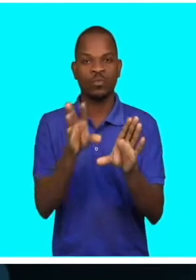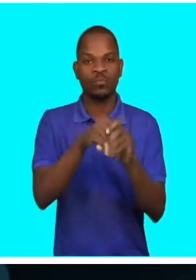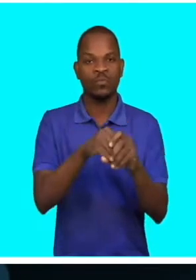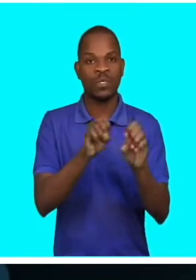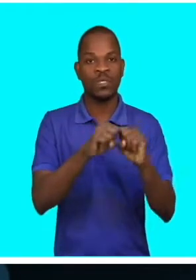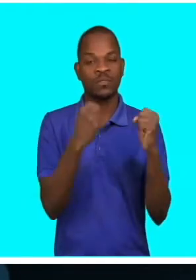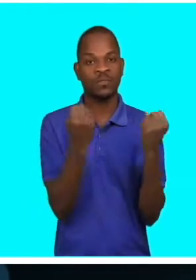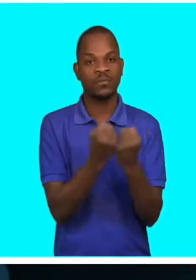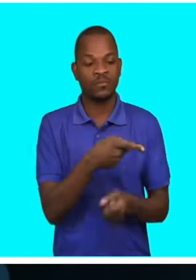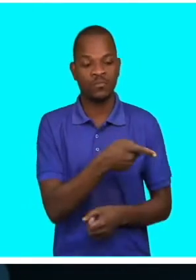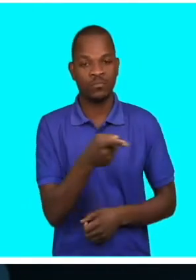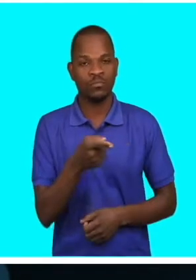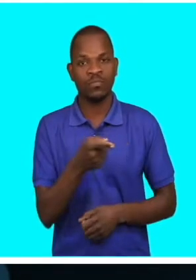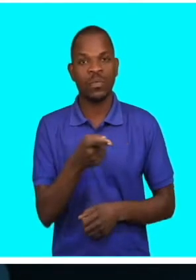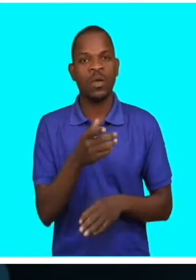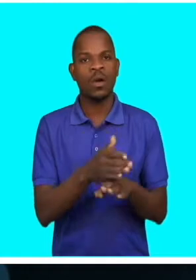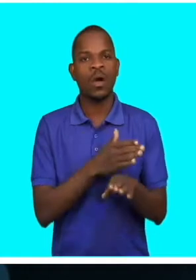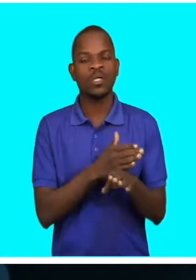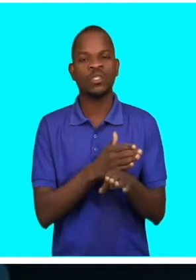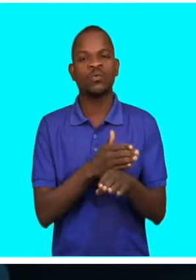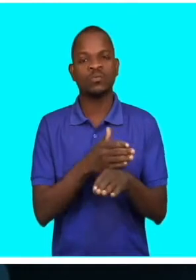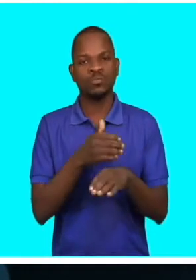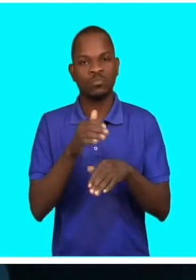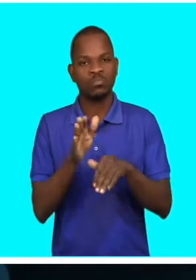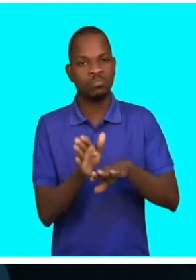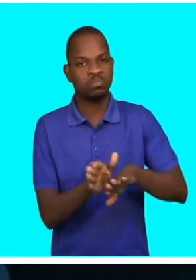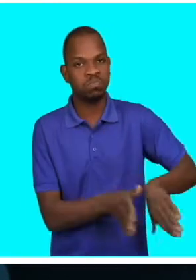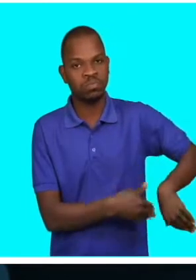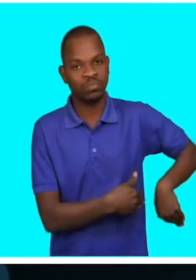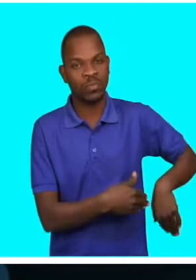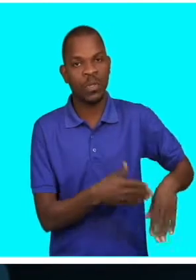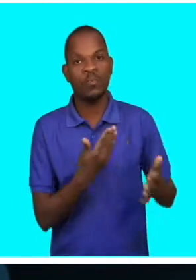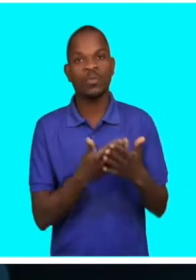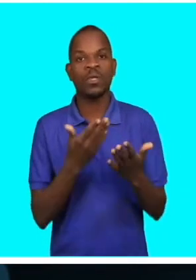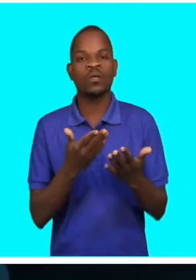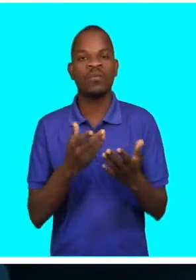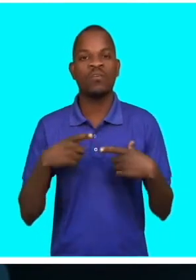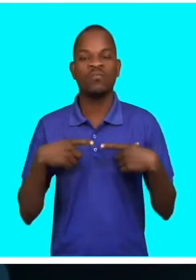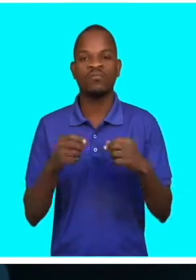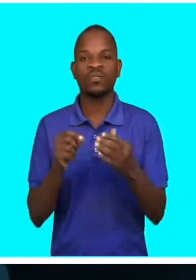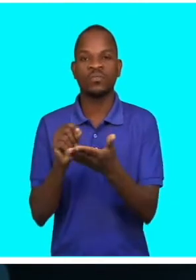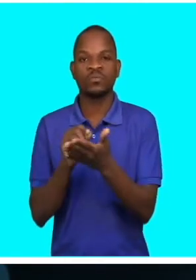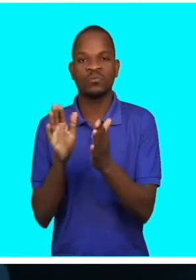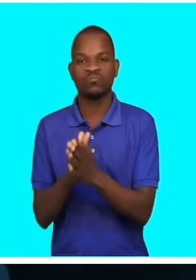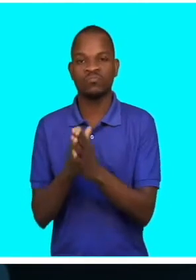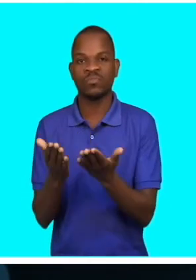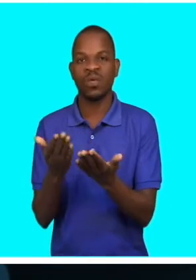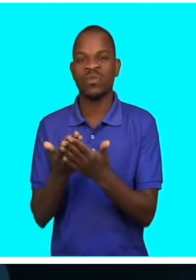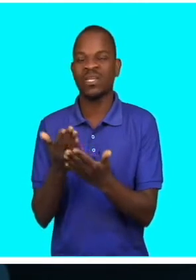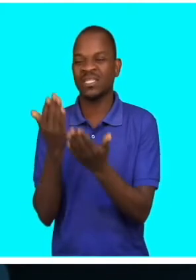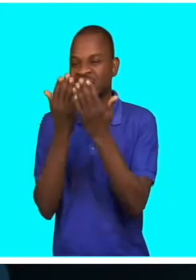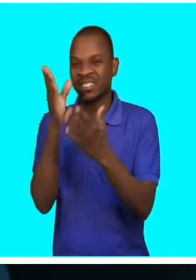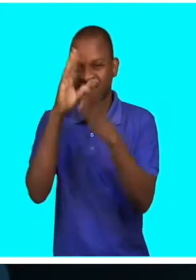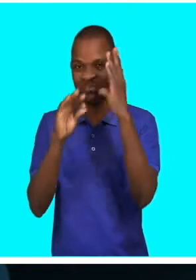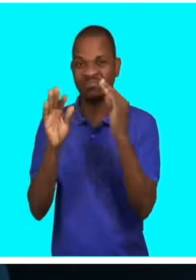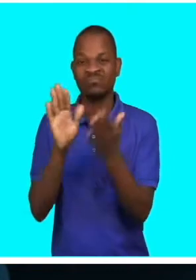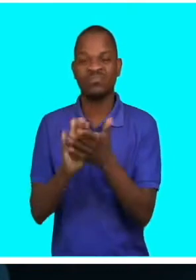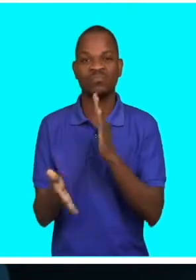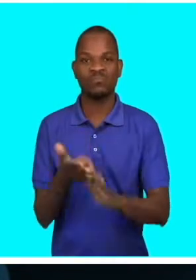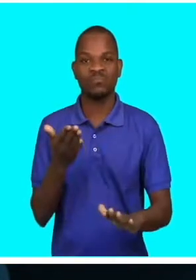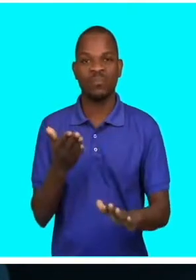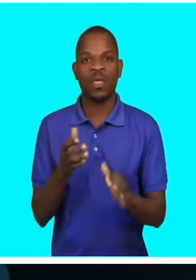já eram crianças marginalizadas, porque já não queriam ir na escola, porque dizem que na escola não estão a entender. Mas